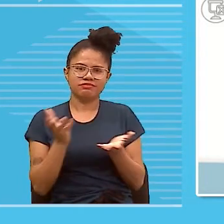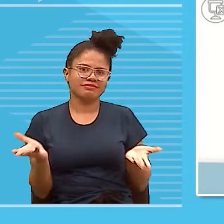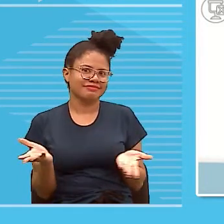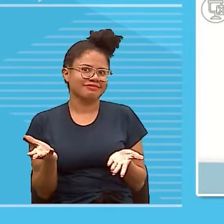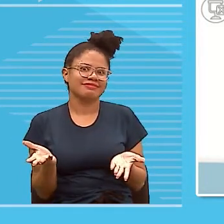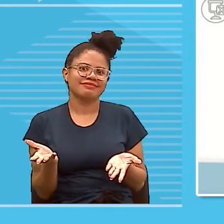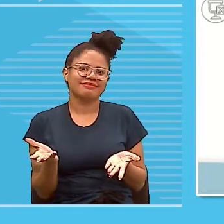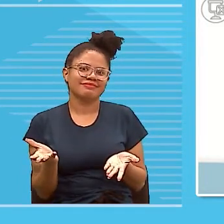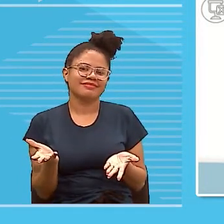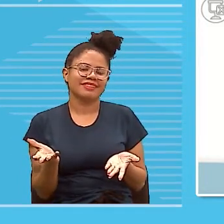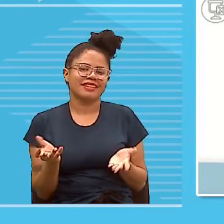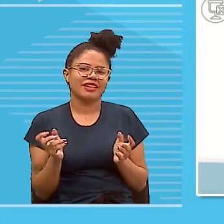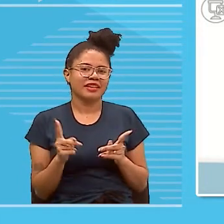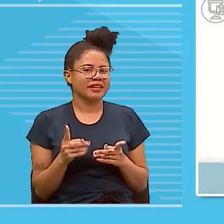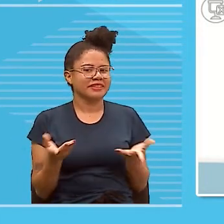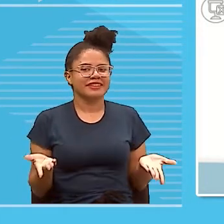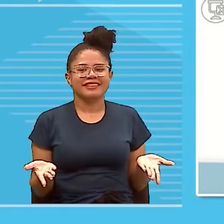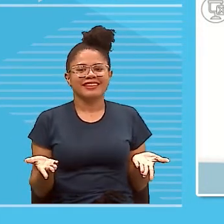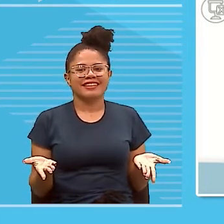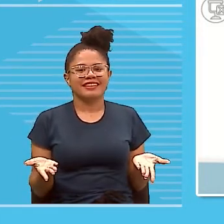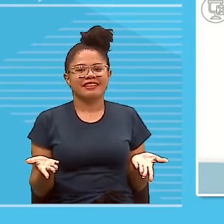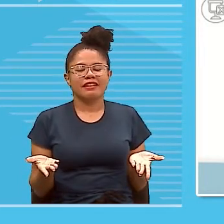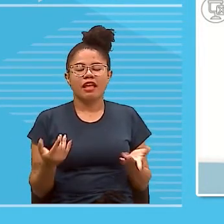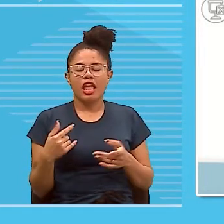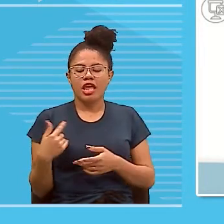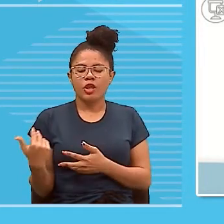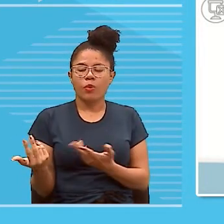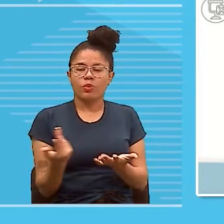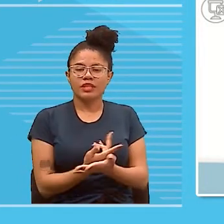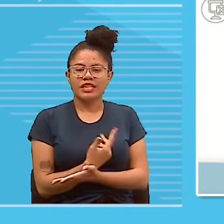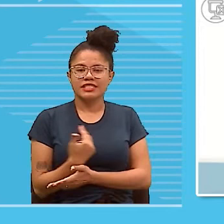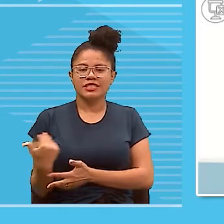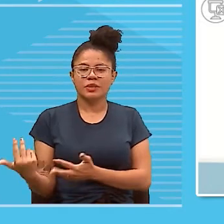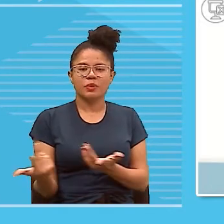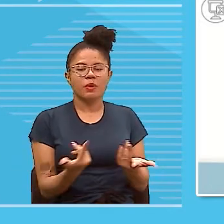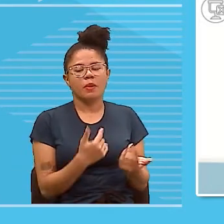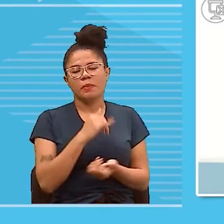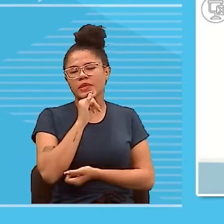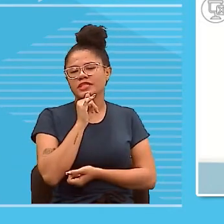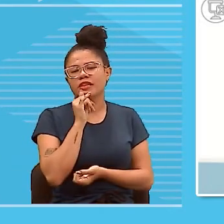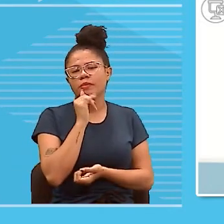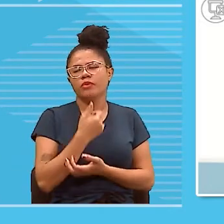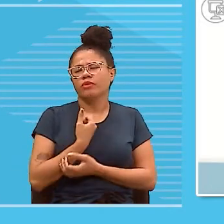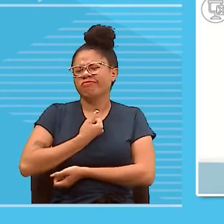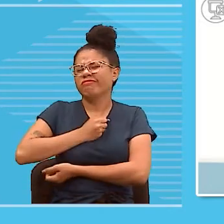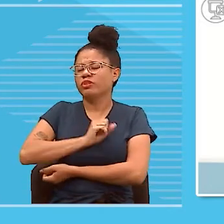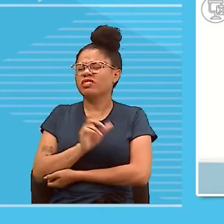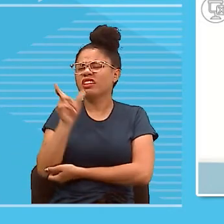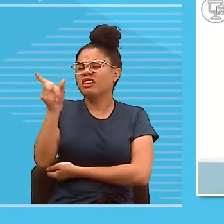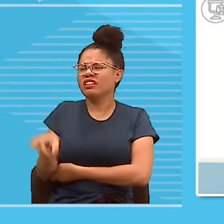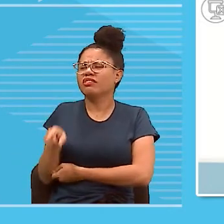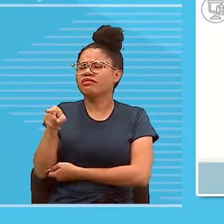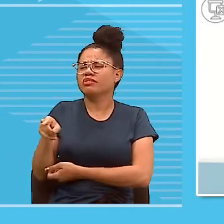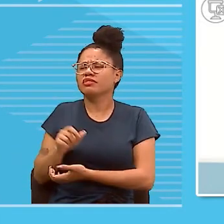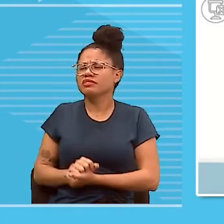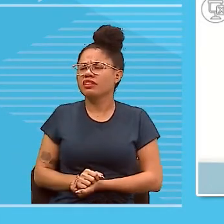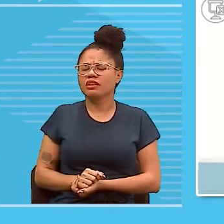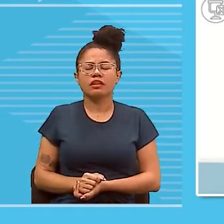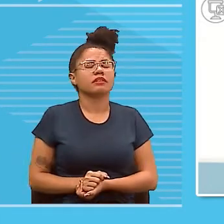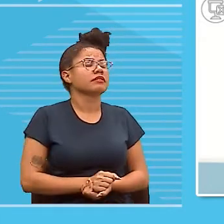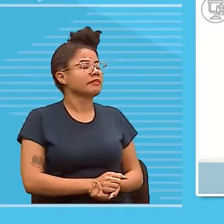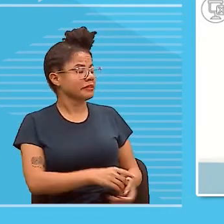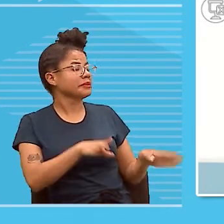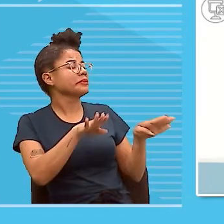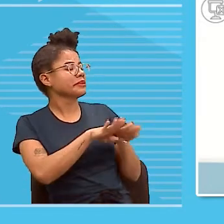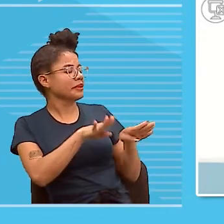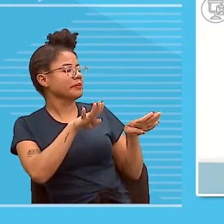Eita galerinha É isso aí é proporcional eu te odeio é recíproco eu